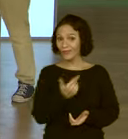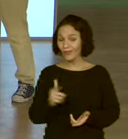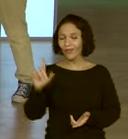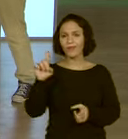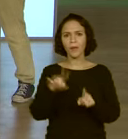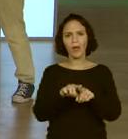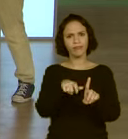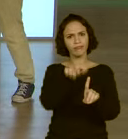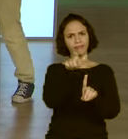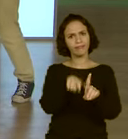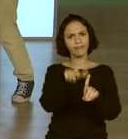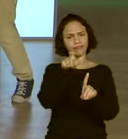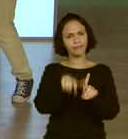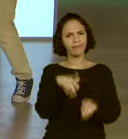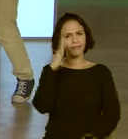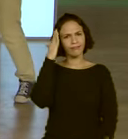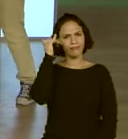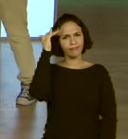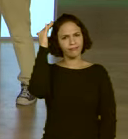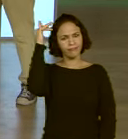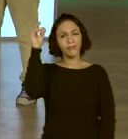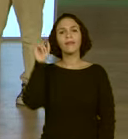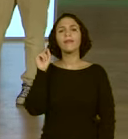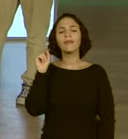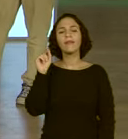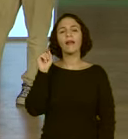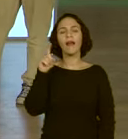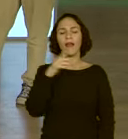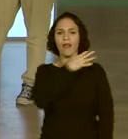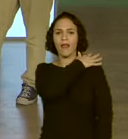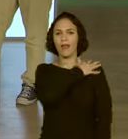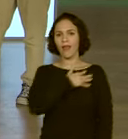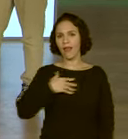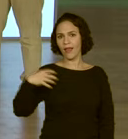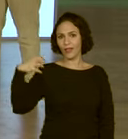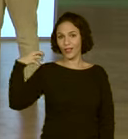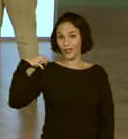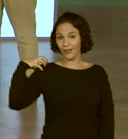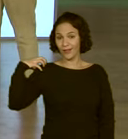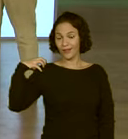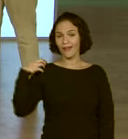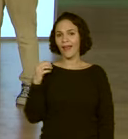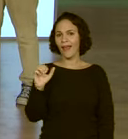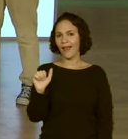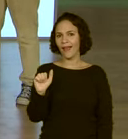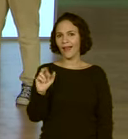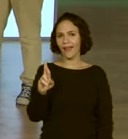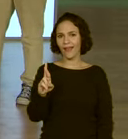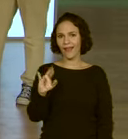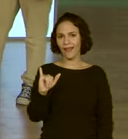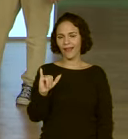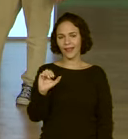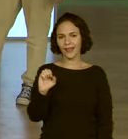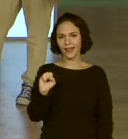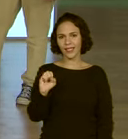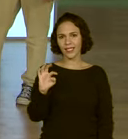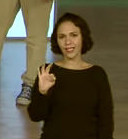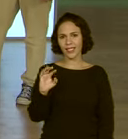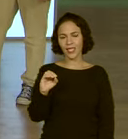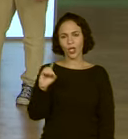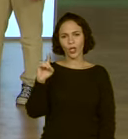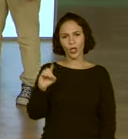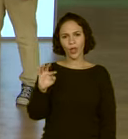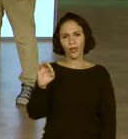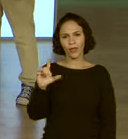Outra personalidade bastante conhecida, Aristóteles, né, filósofo grego que viveu aí em